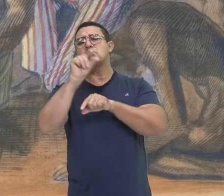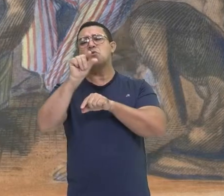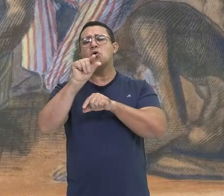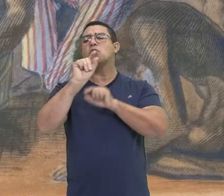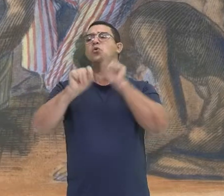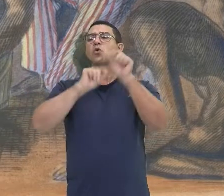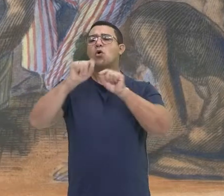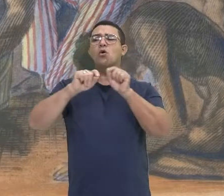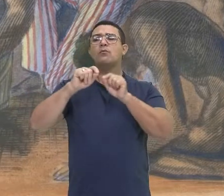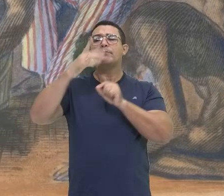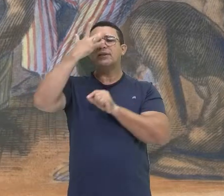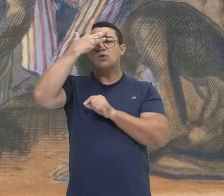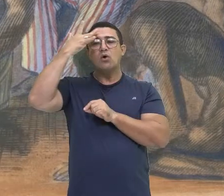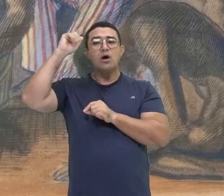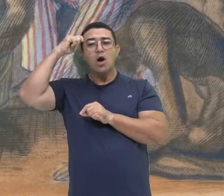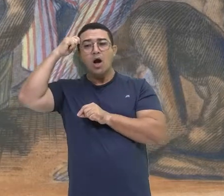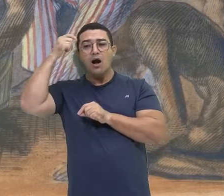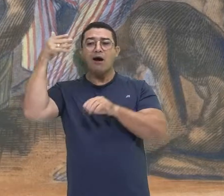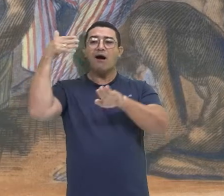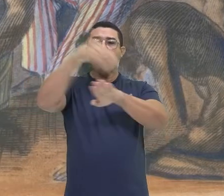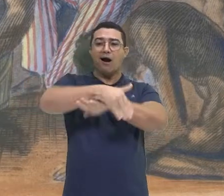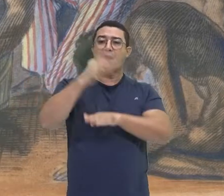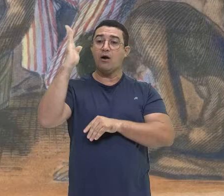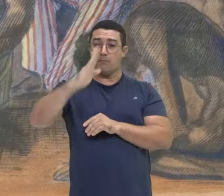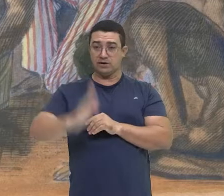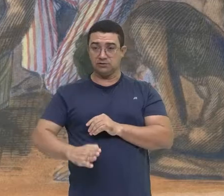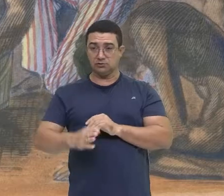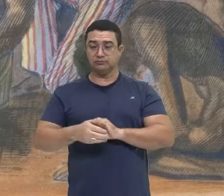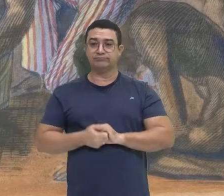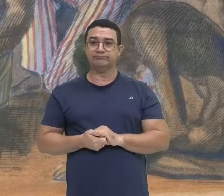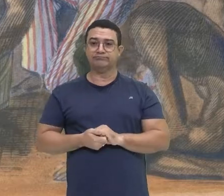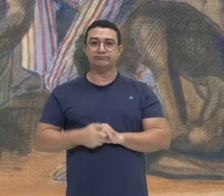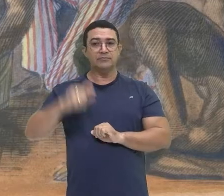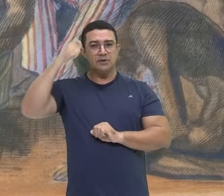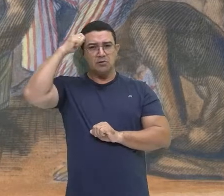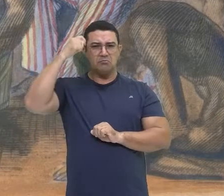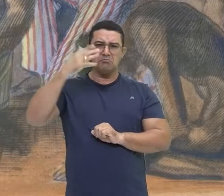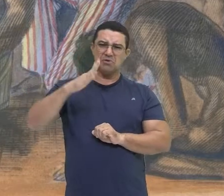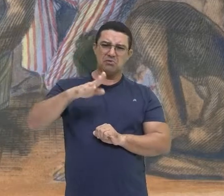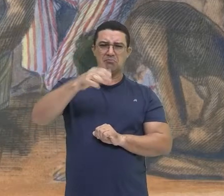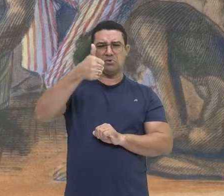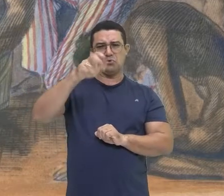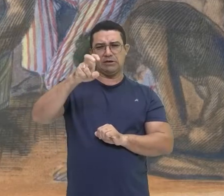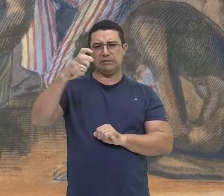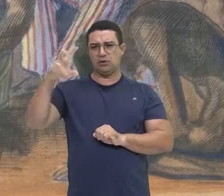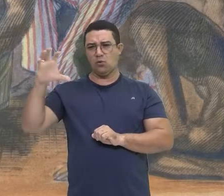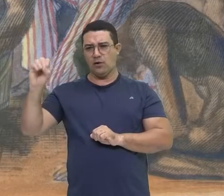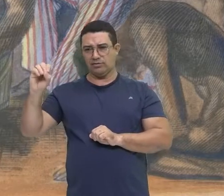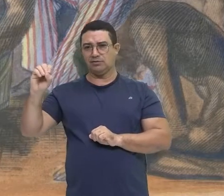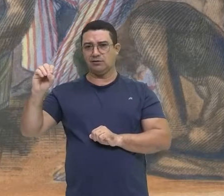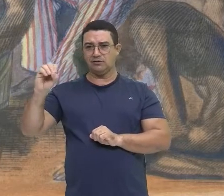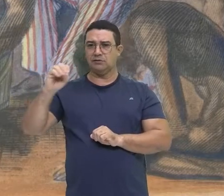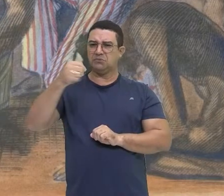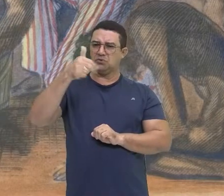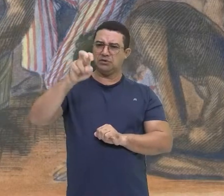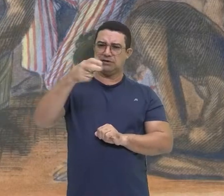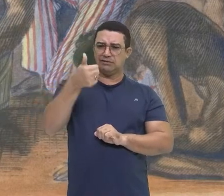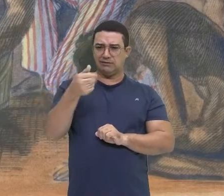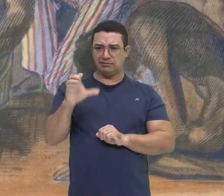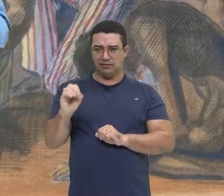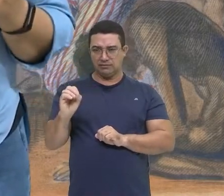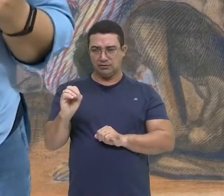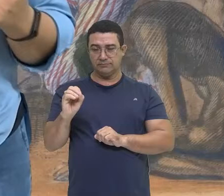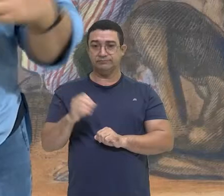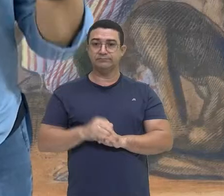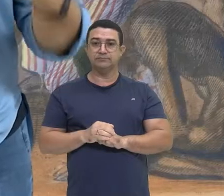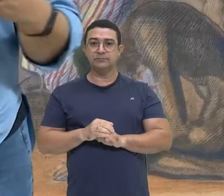dos africanos no nosso território, aqui no Brasil. Eles chegaram por volta de 1550 a 1560, e